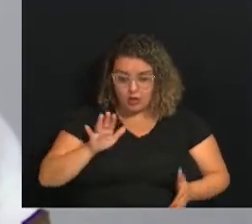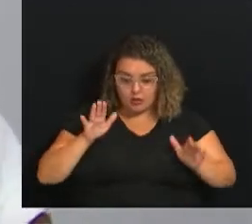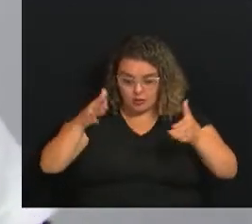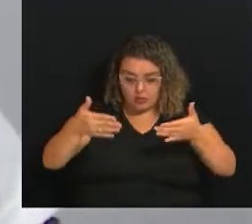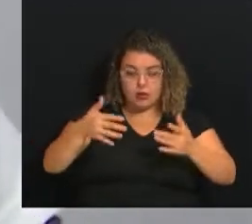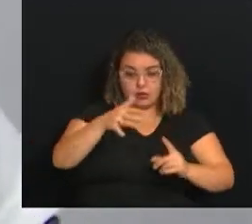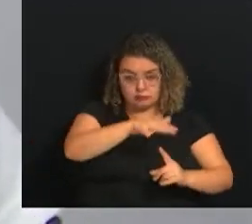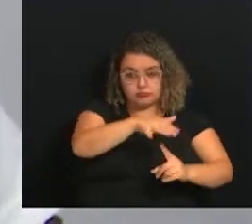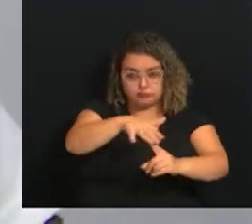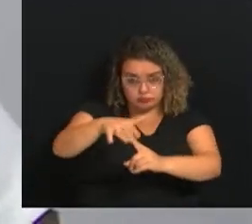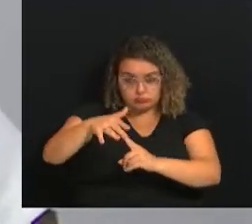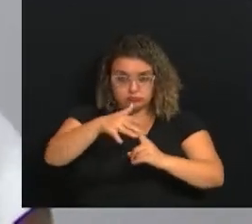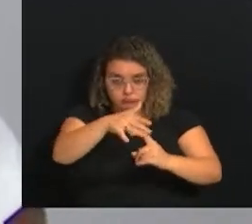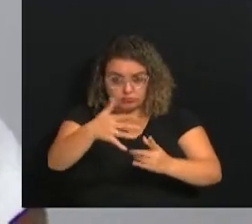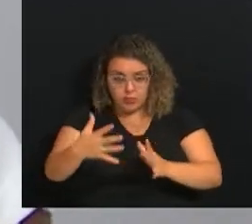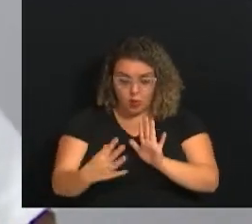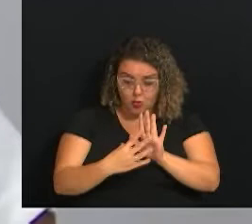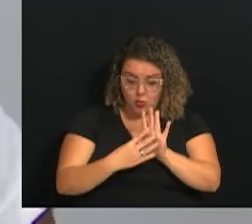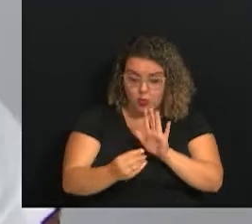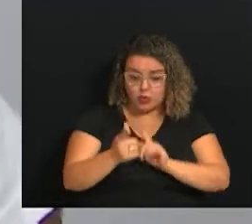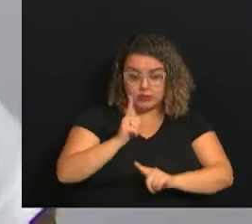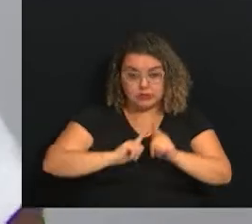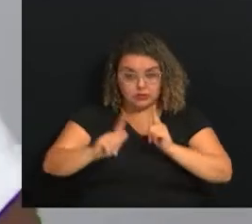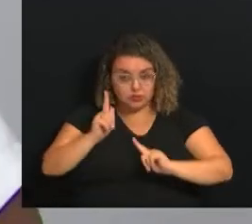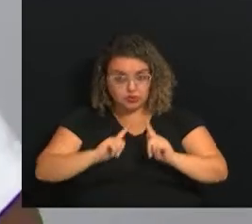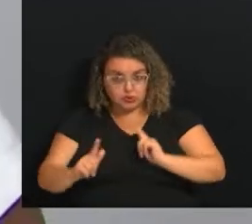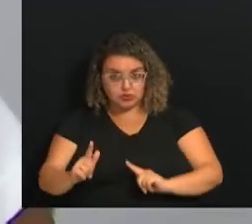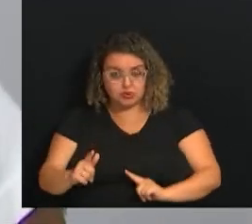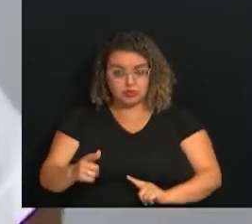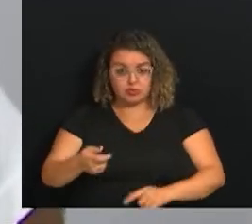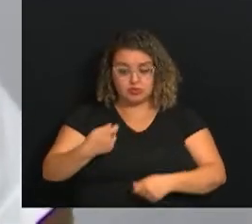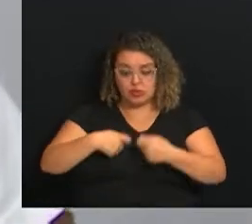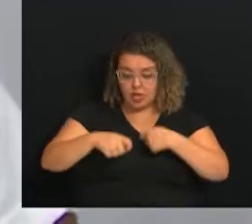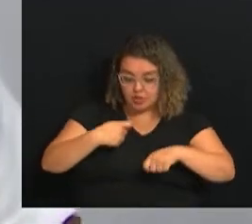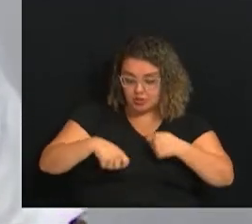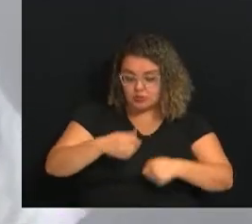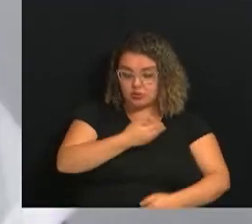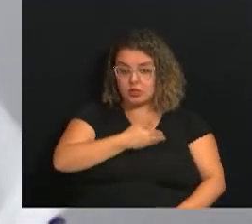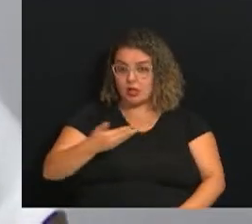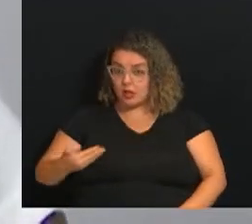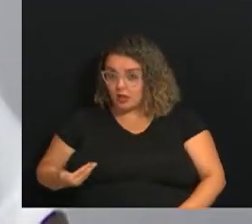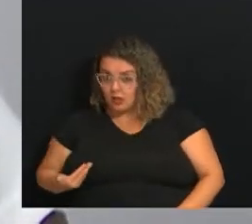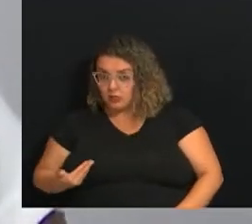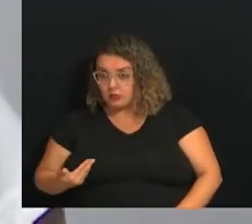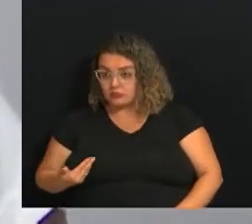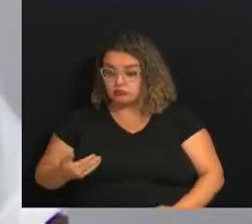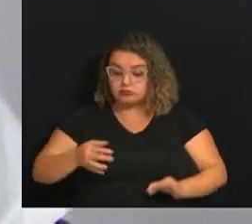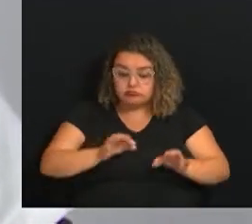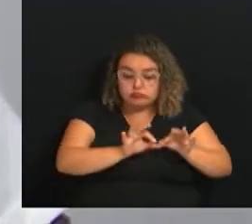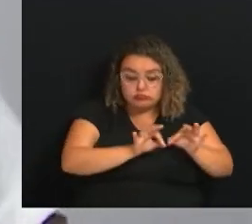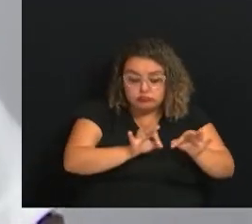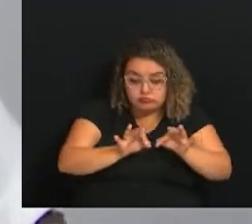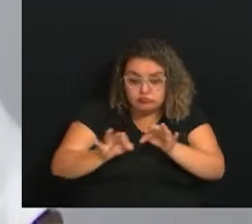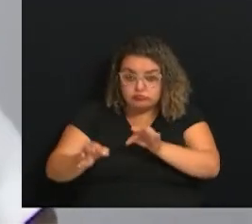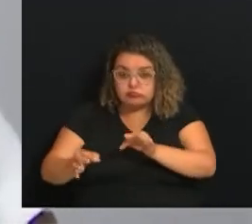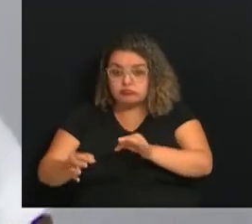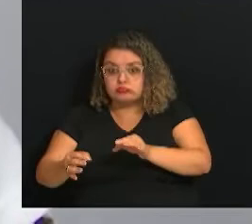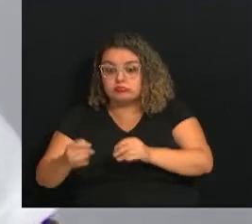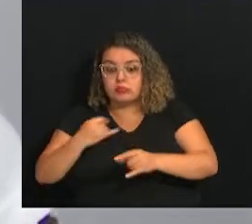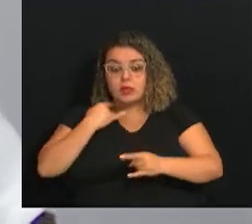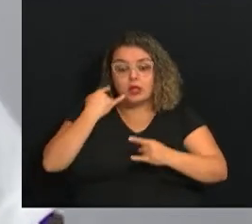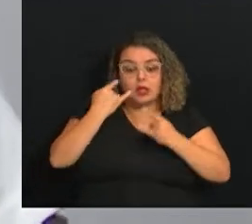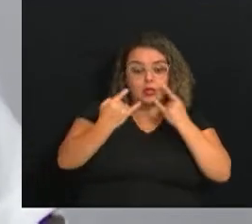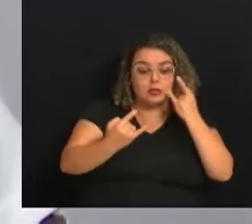tendo um modelo de gestão, de administração pública que está aqui alinhando determinados interesses, né,